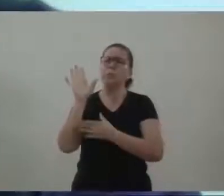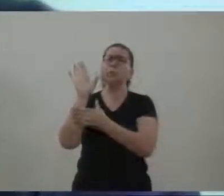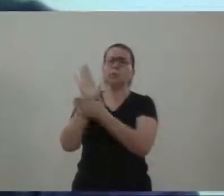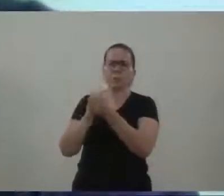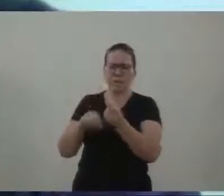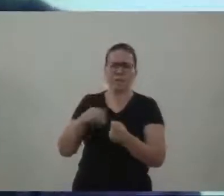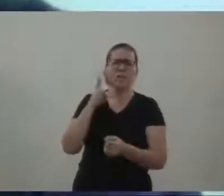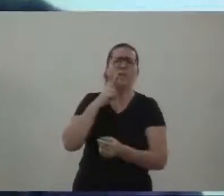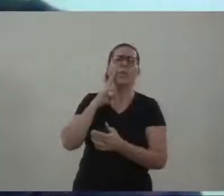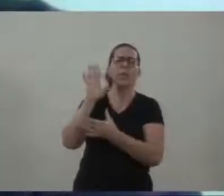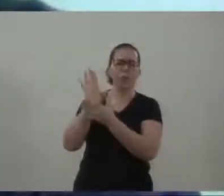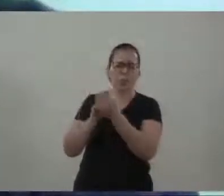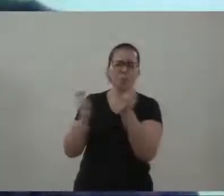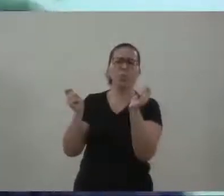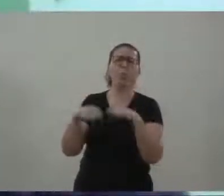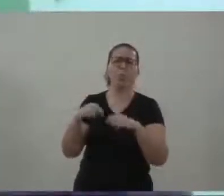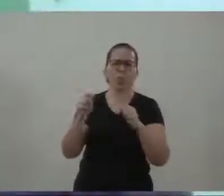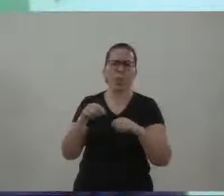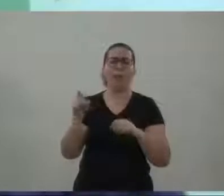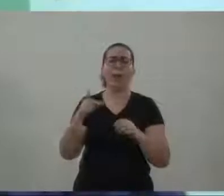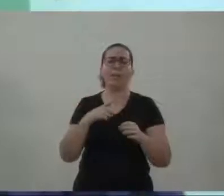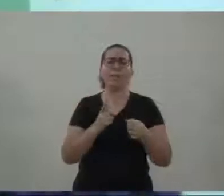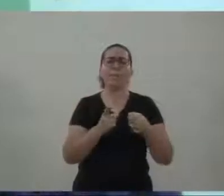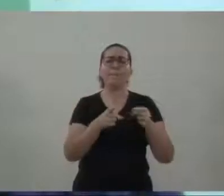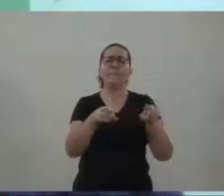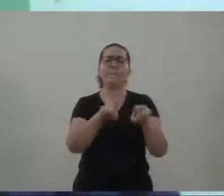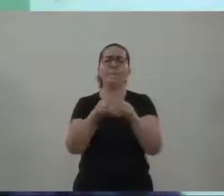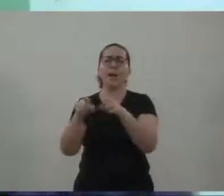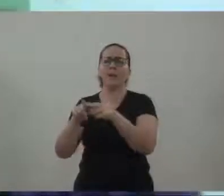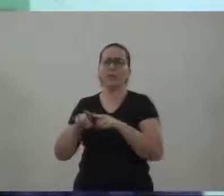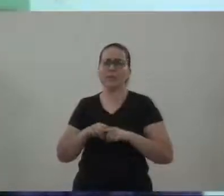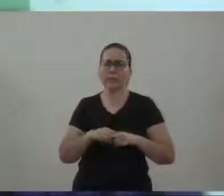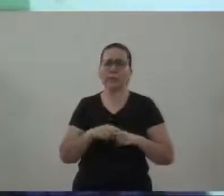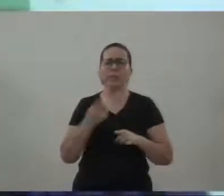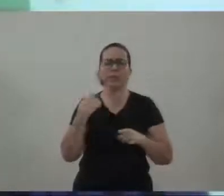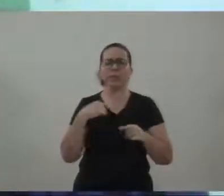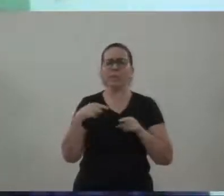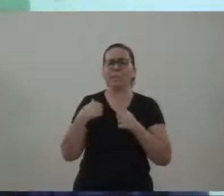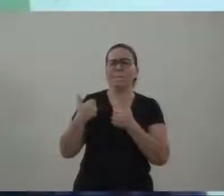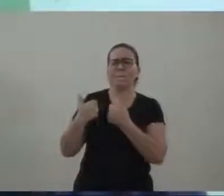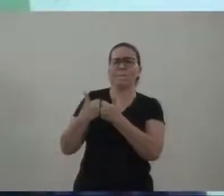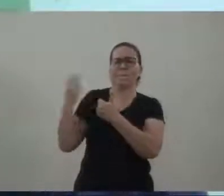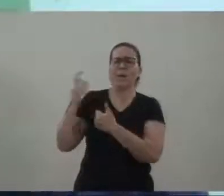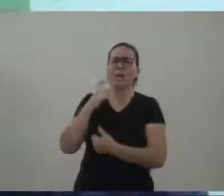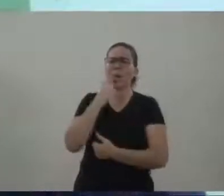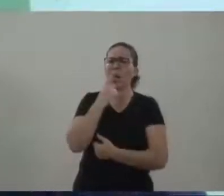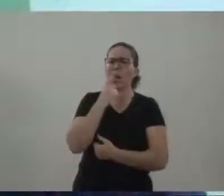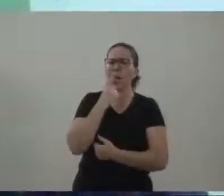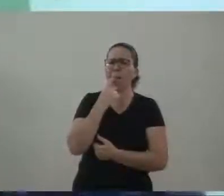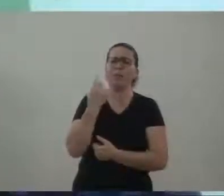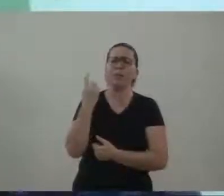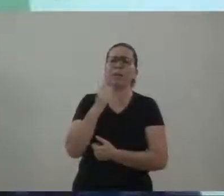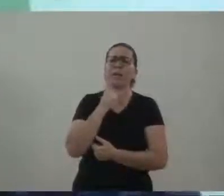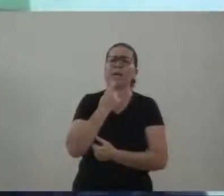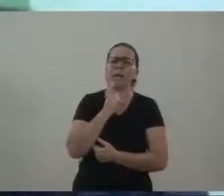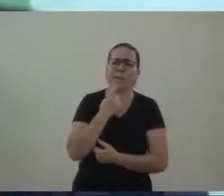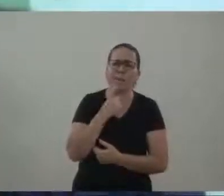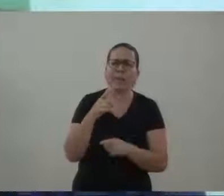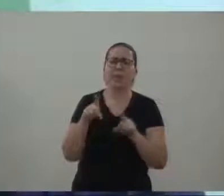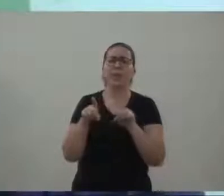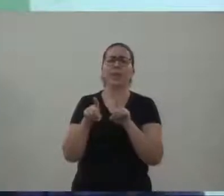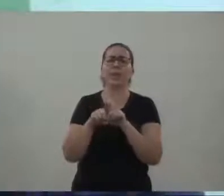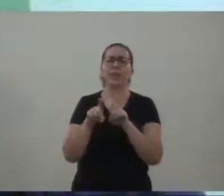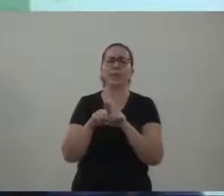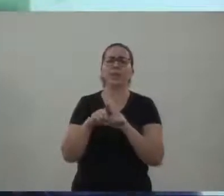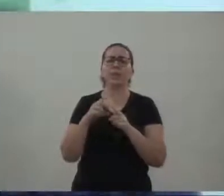possa fazer uso dele, né? Através de parcerias. Nós vivemos aqui tão próximo da Unicamp, tão próximo da PUC, né? Faculdade de Bragança,